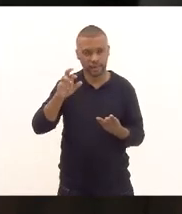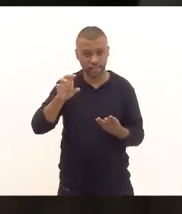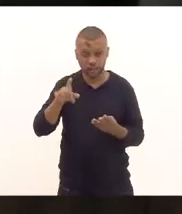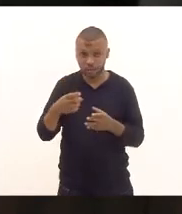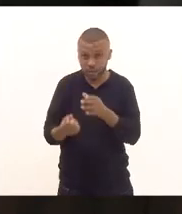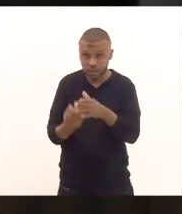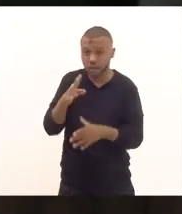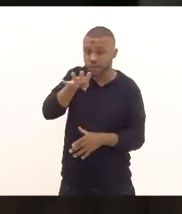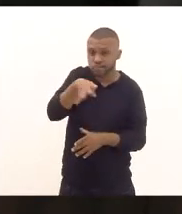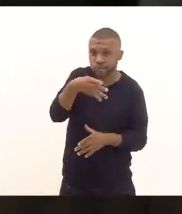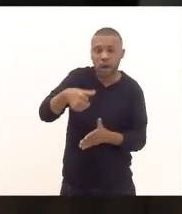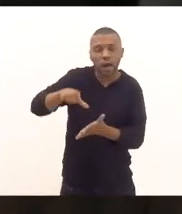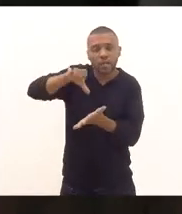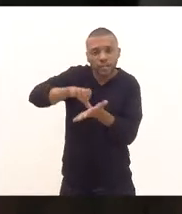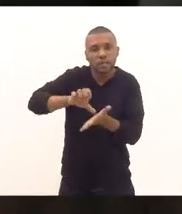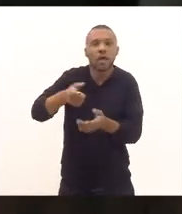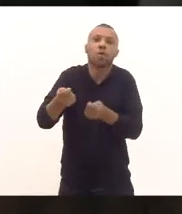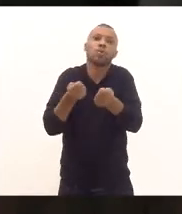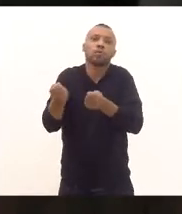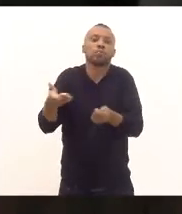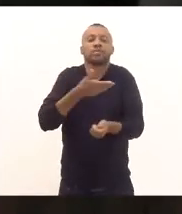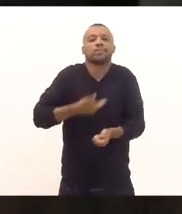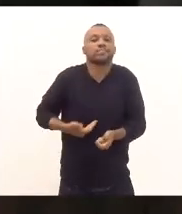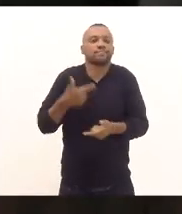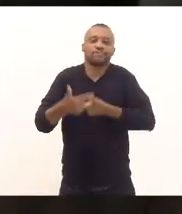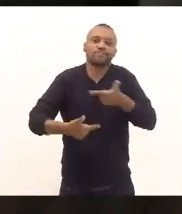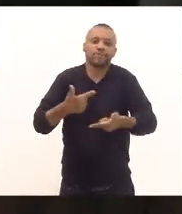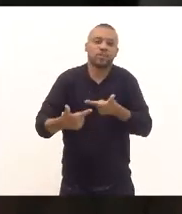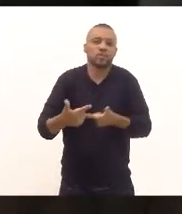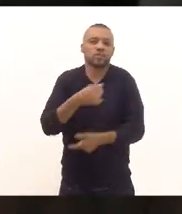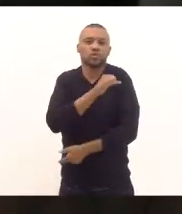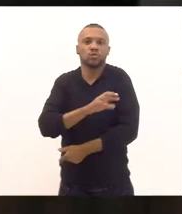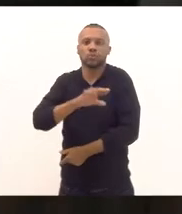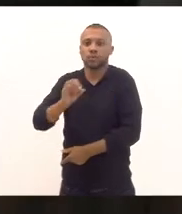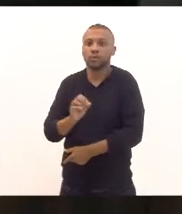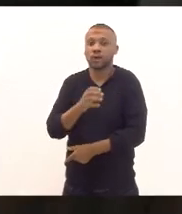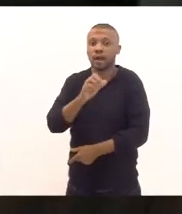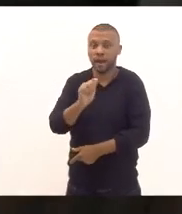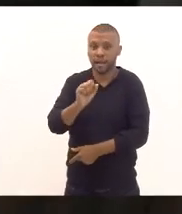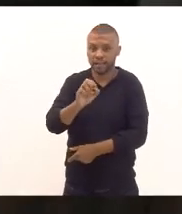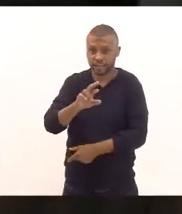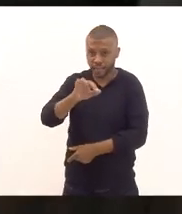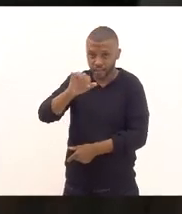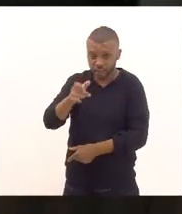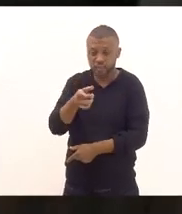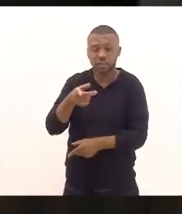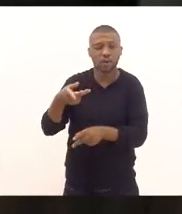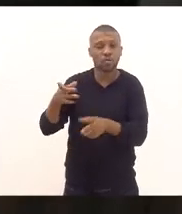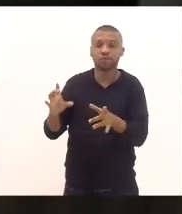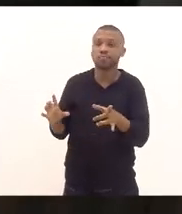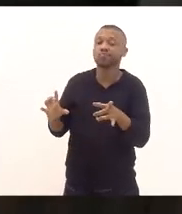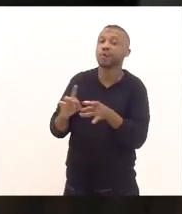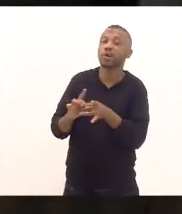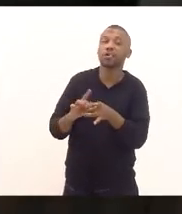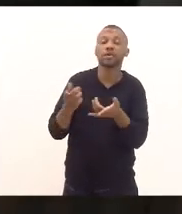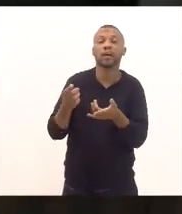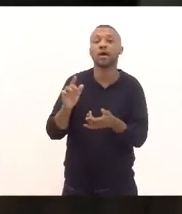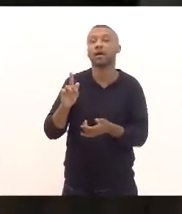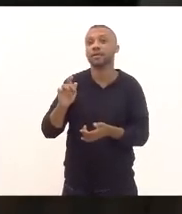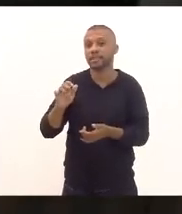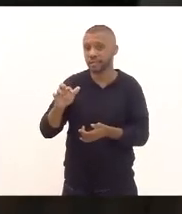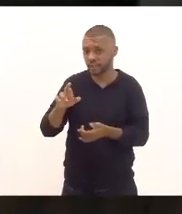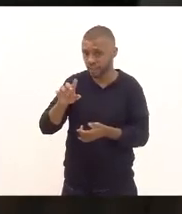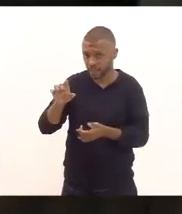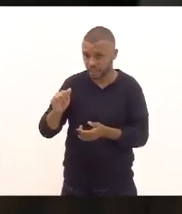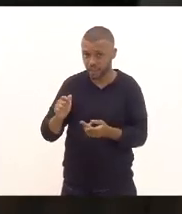reguladora de serviços públicos do Estado do Rio de Janeiro a acerj confusão da Gênese e da agetransp dá outras